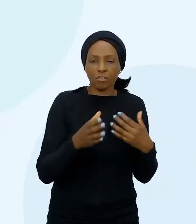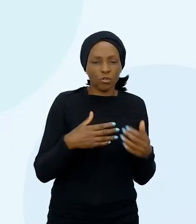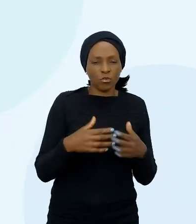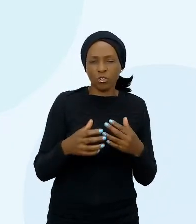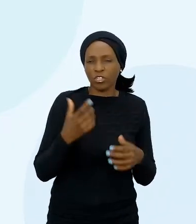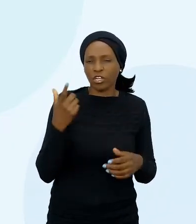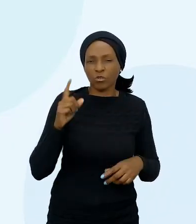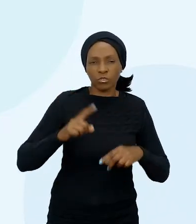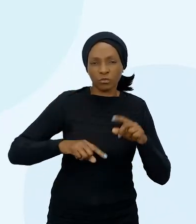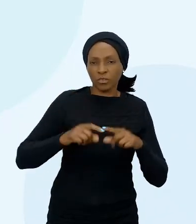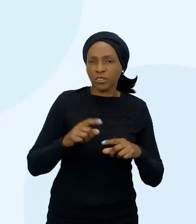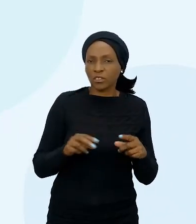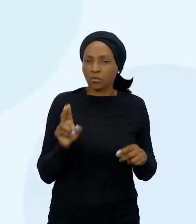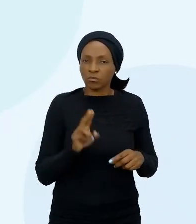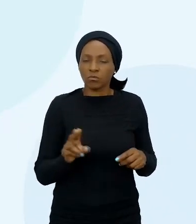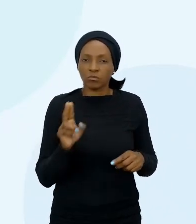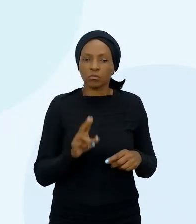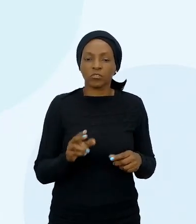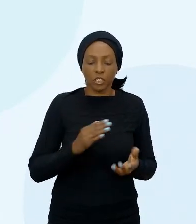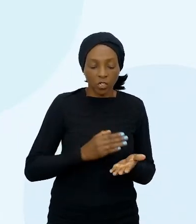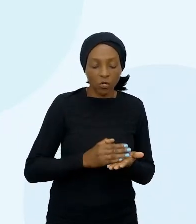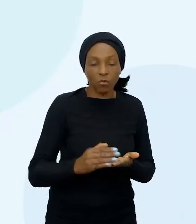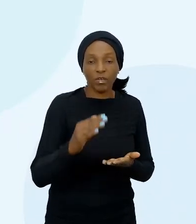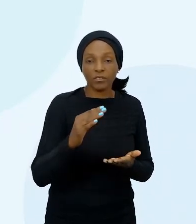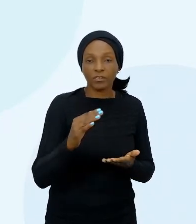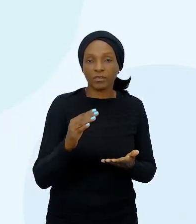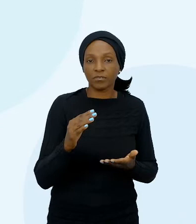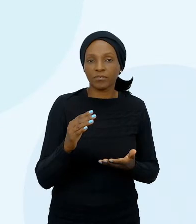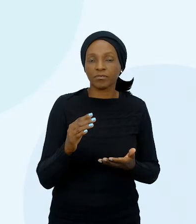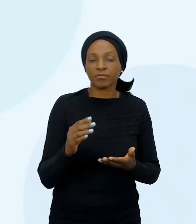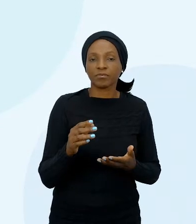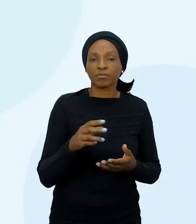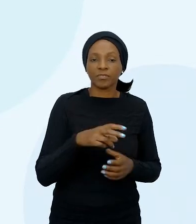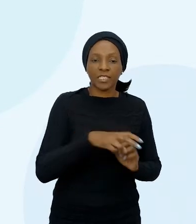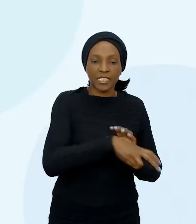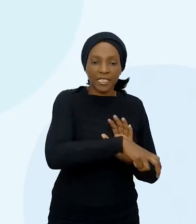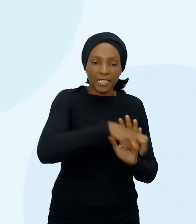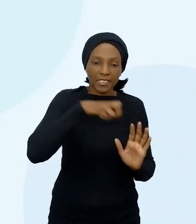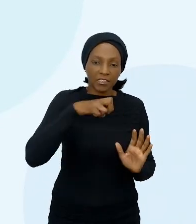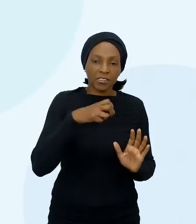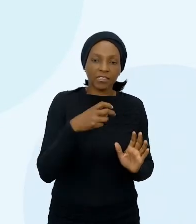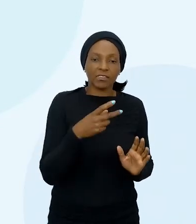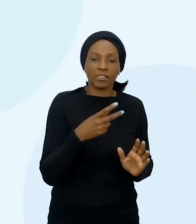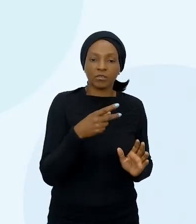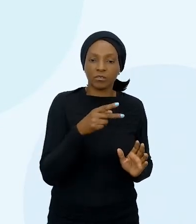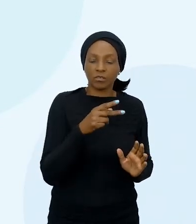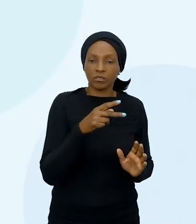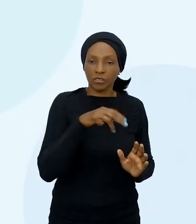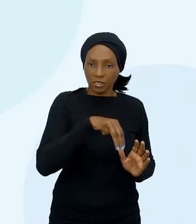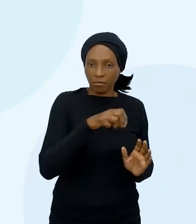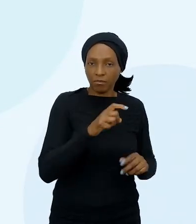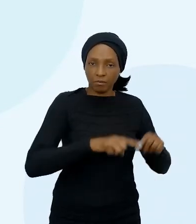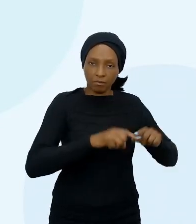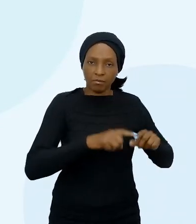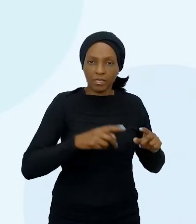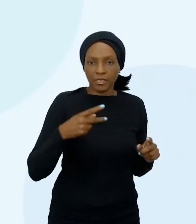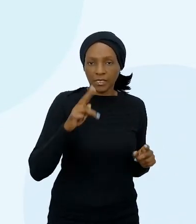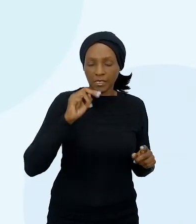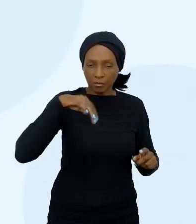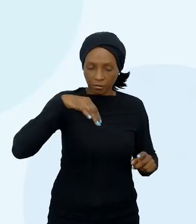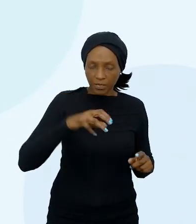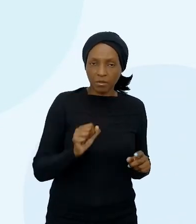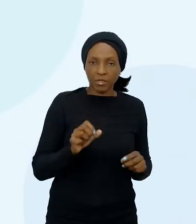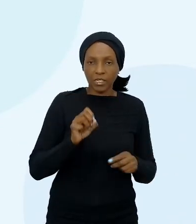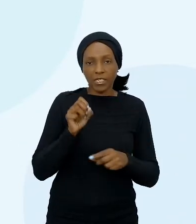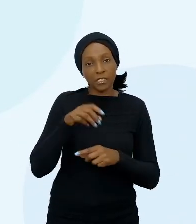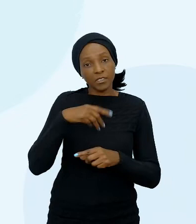de consumo, ele começa ali na extração de matéria-prima, passa pela indústria que tem que otimizar os seus processos,